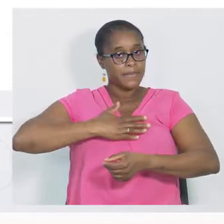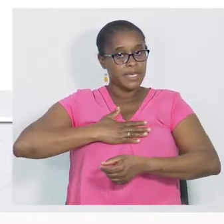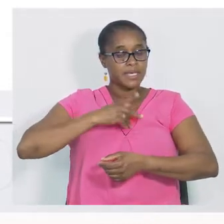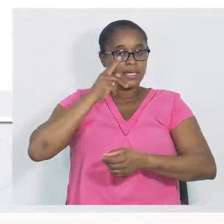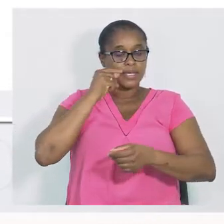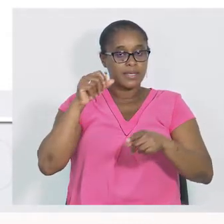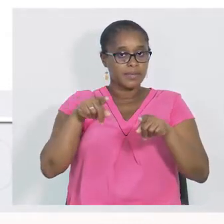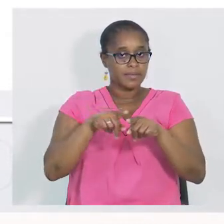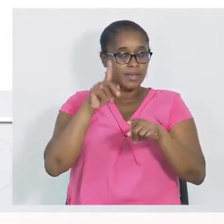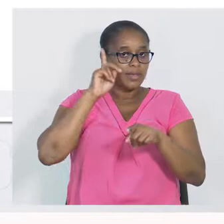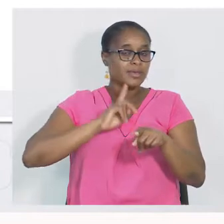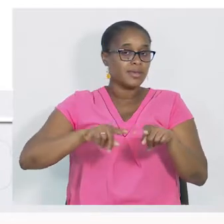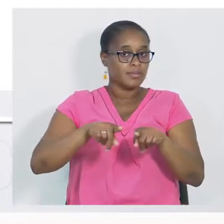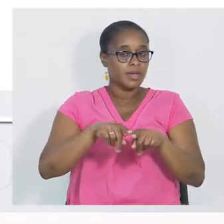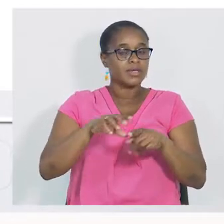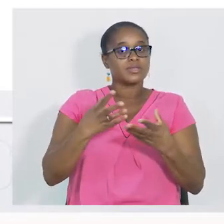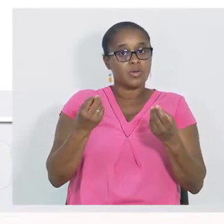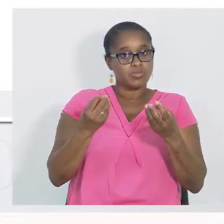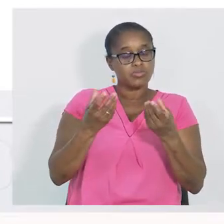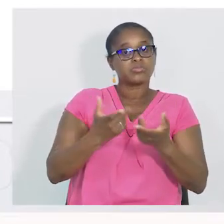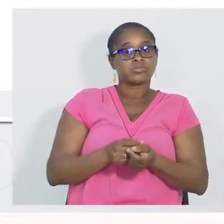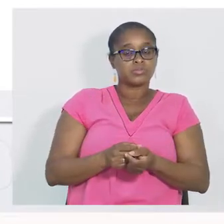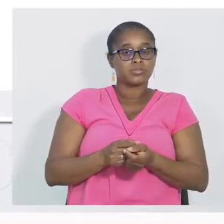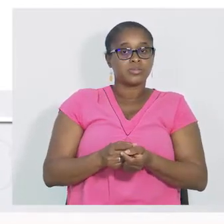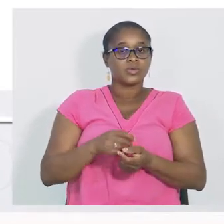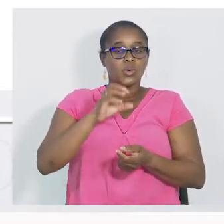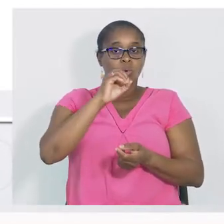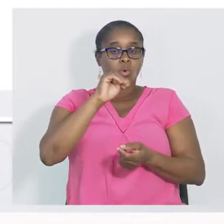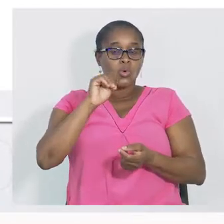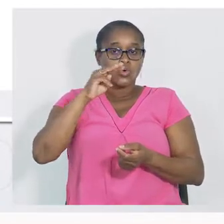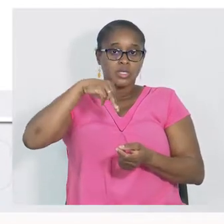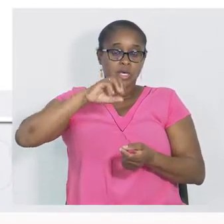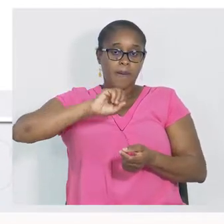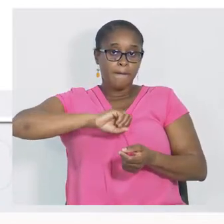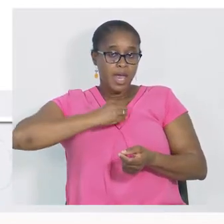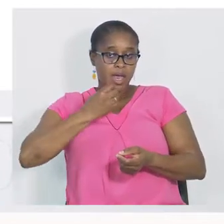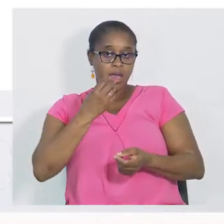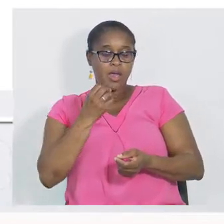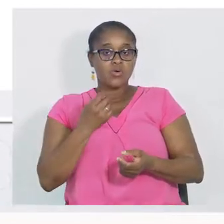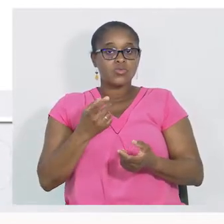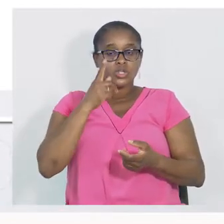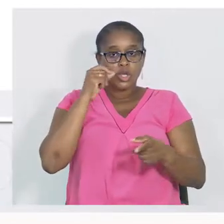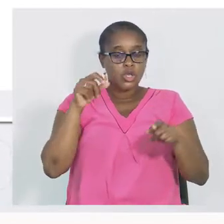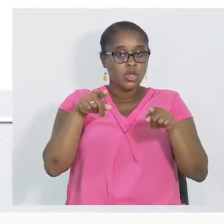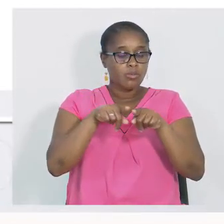A essas expressões dá-se o nome de